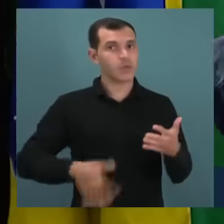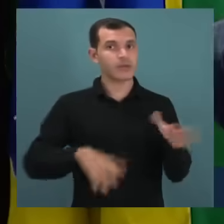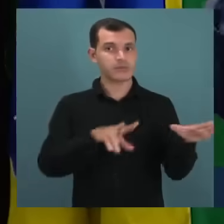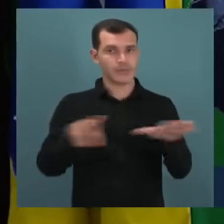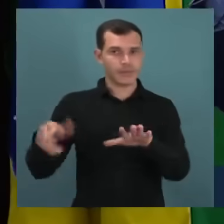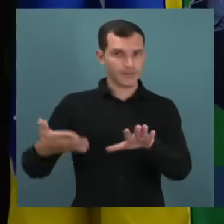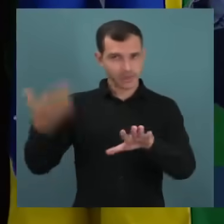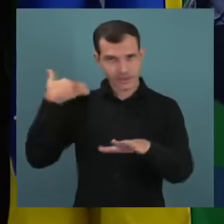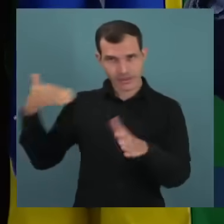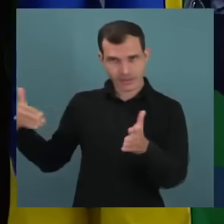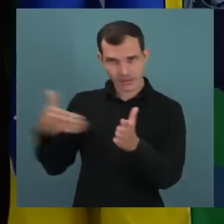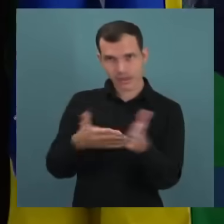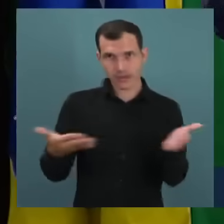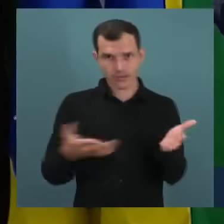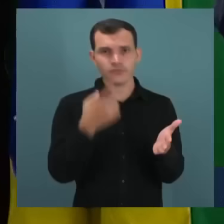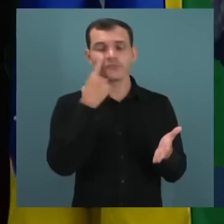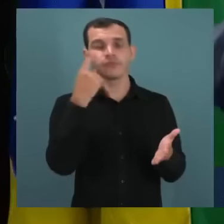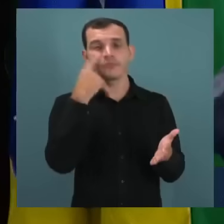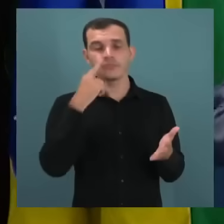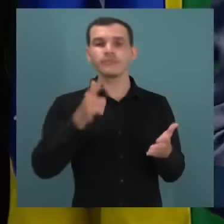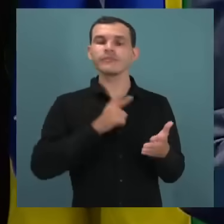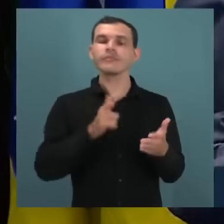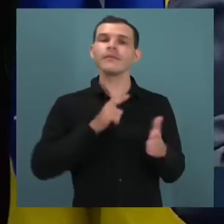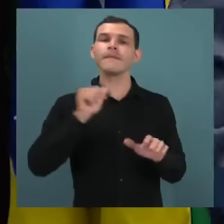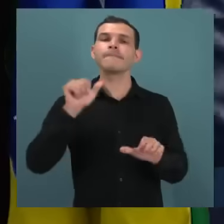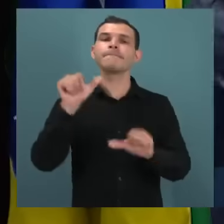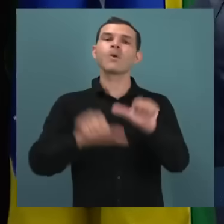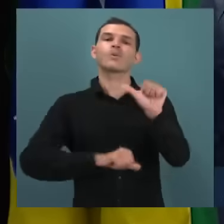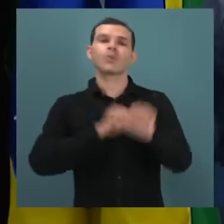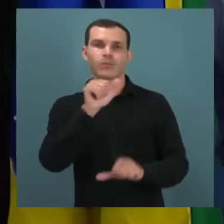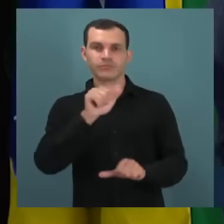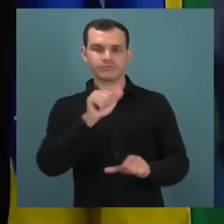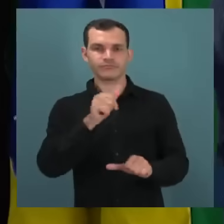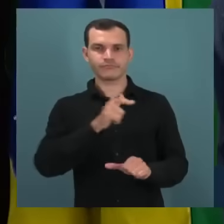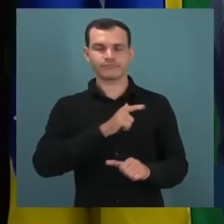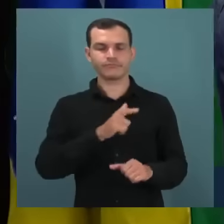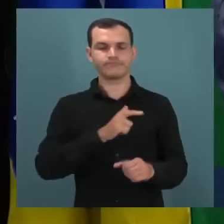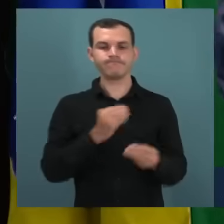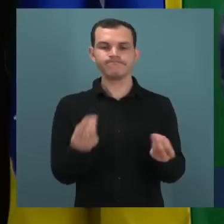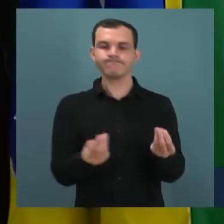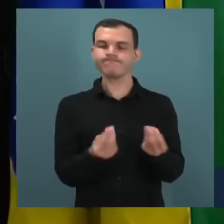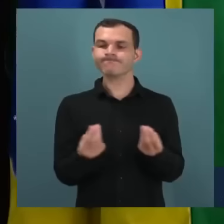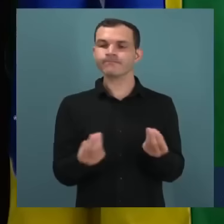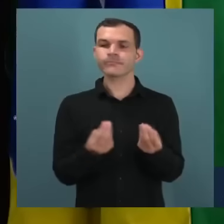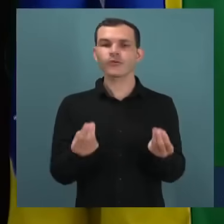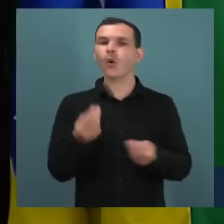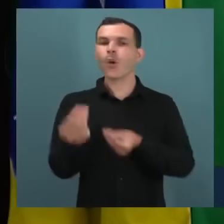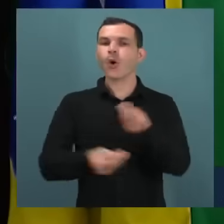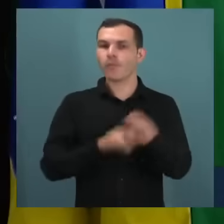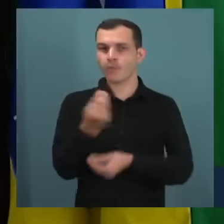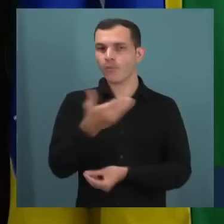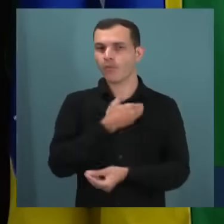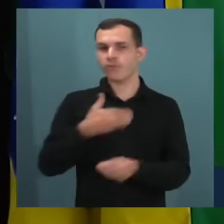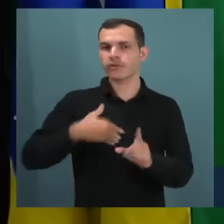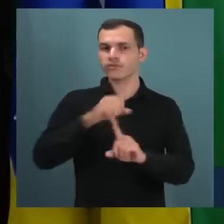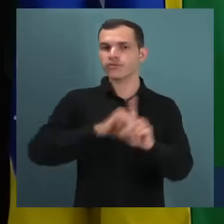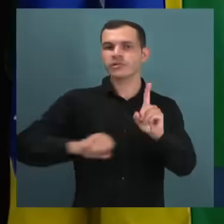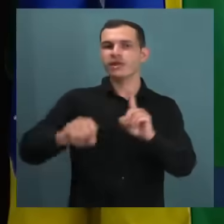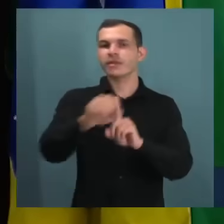para cá, nós vimos uma espécie de mudança de inflexão da forma como o governo está se comunicando com a sociedade.